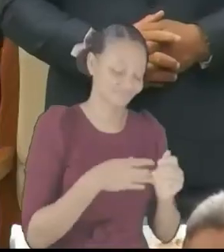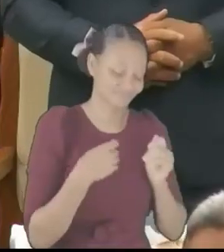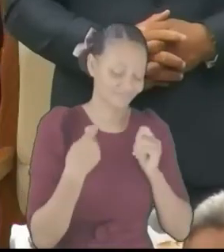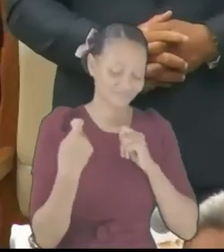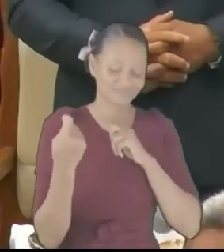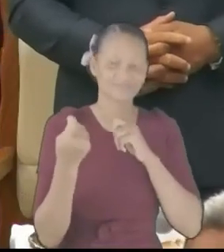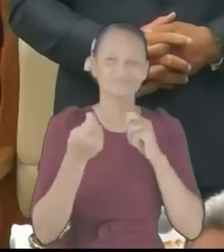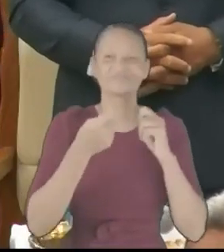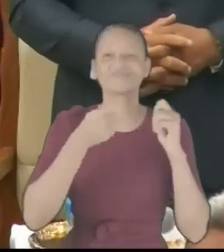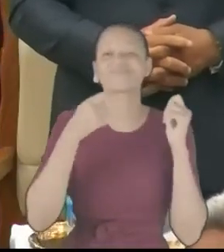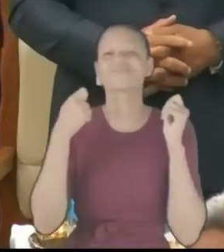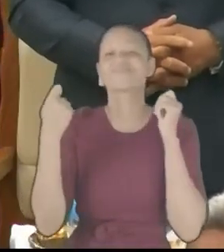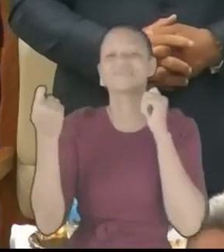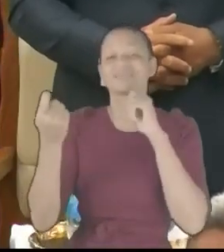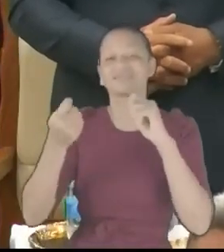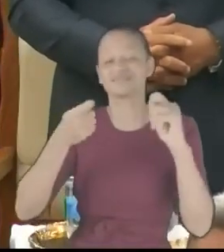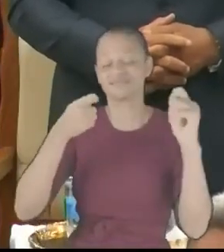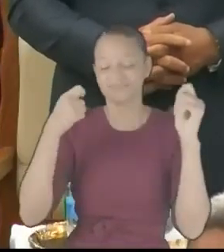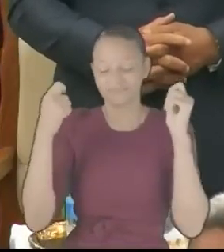Aleluia.